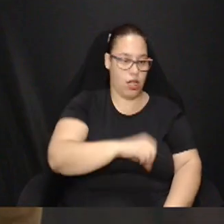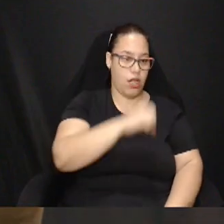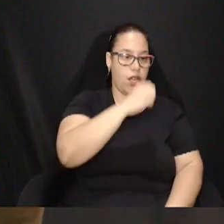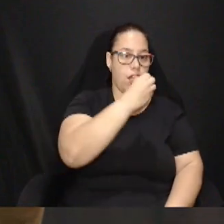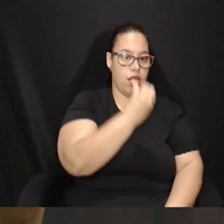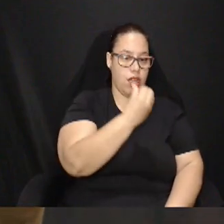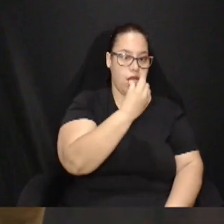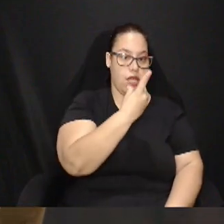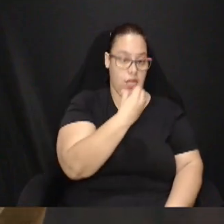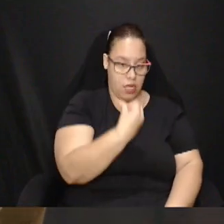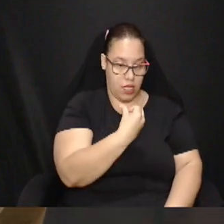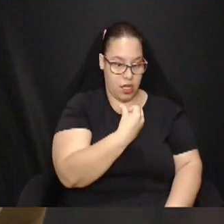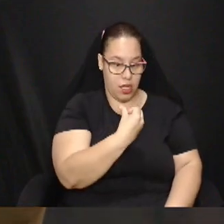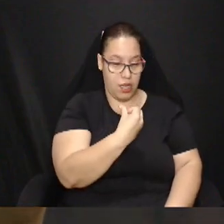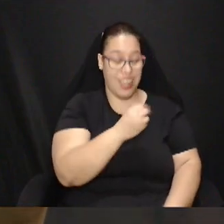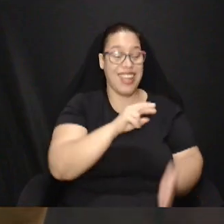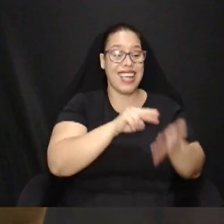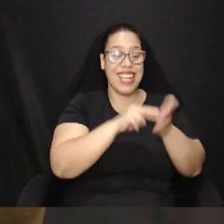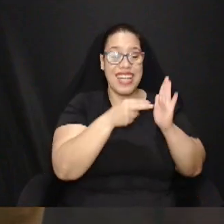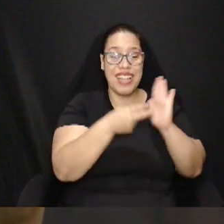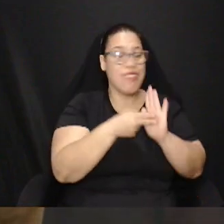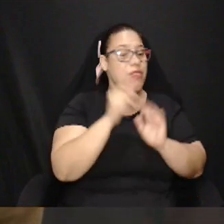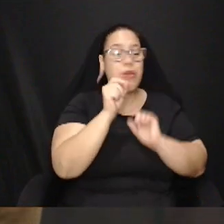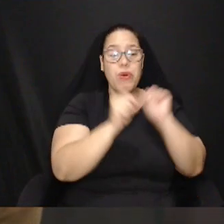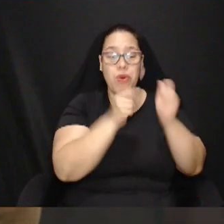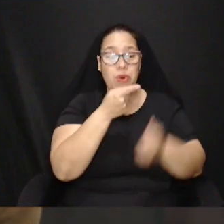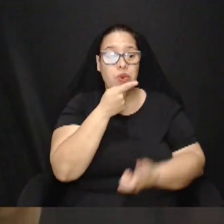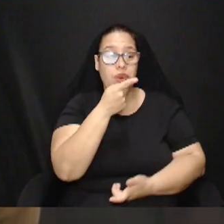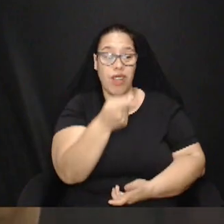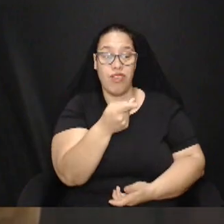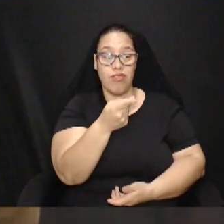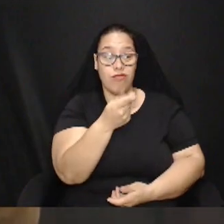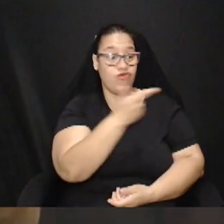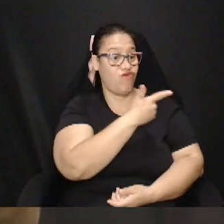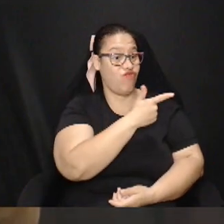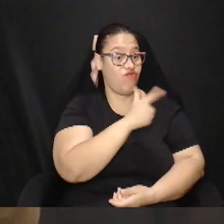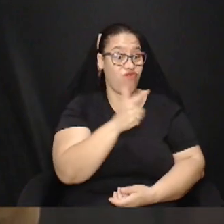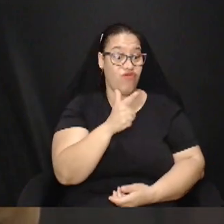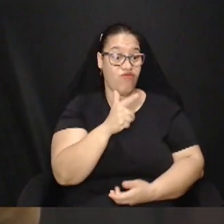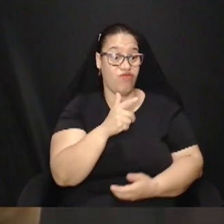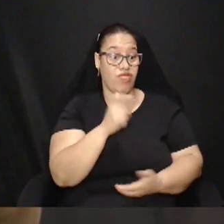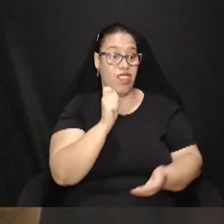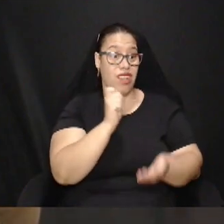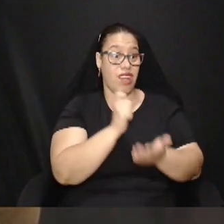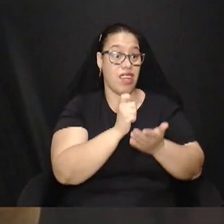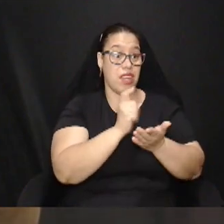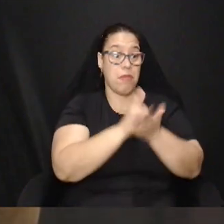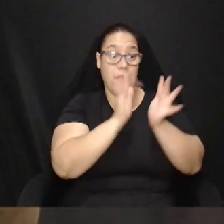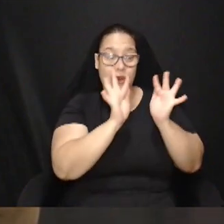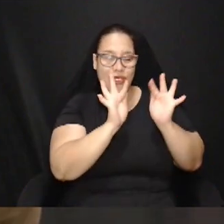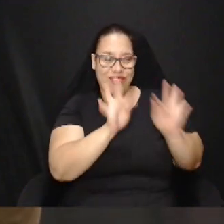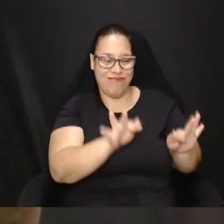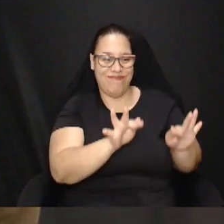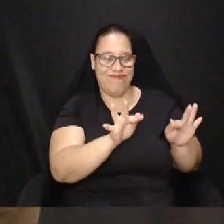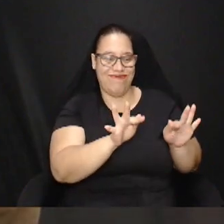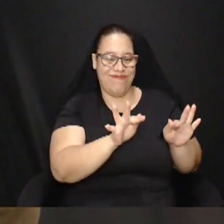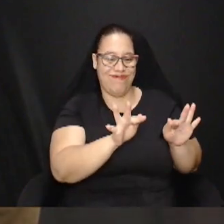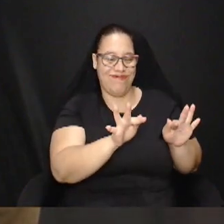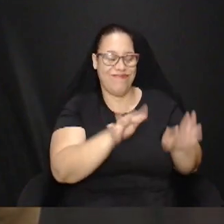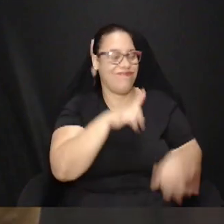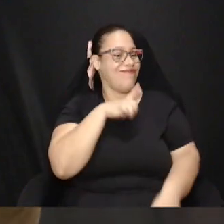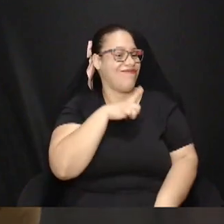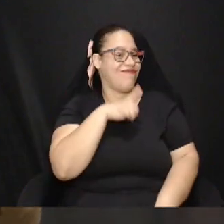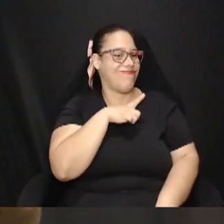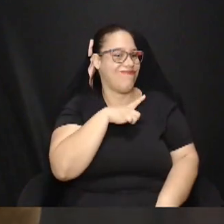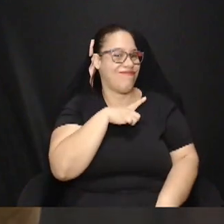Esto significa, como você dijo, não vai ter quem pague a festa. Não vamos a ter contribuintes